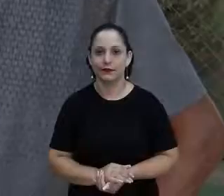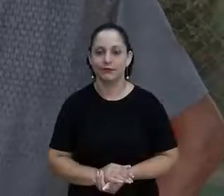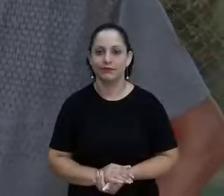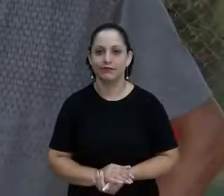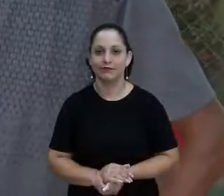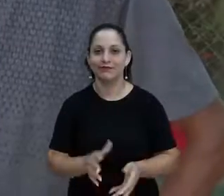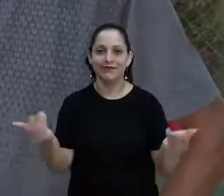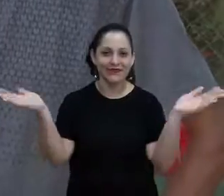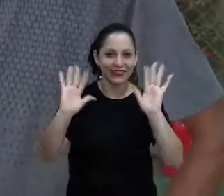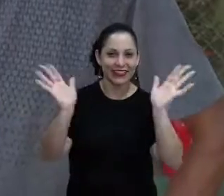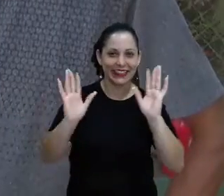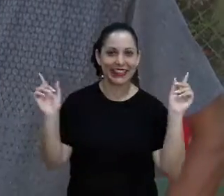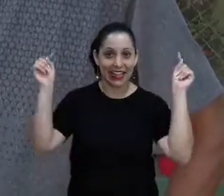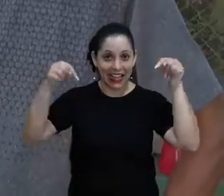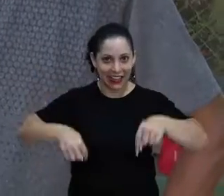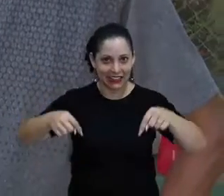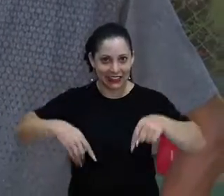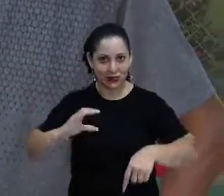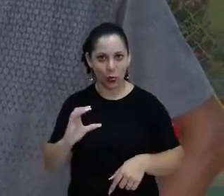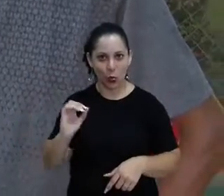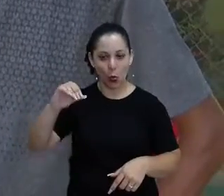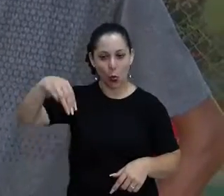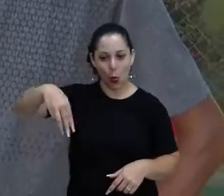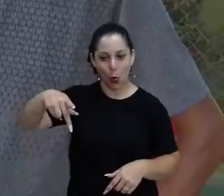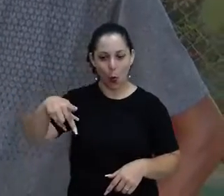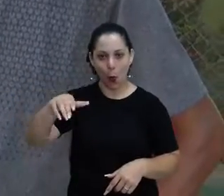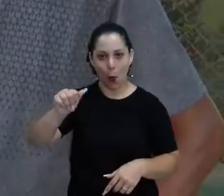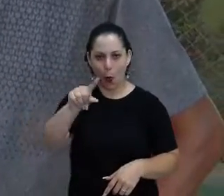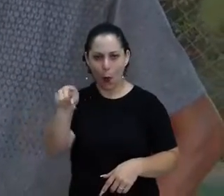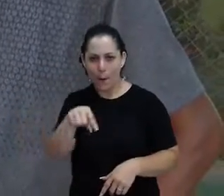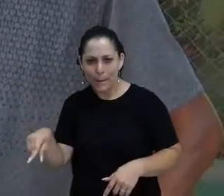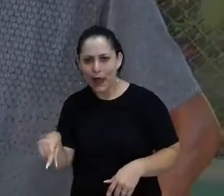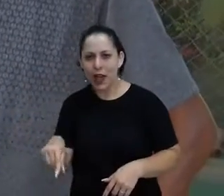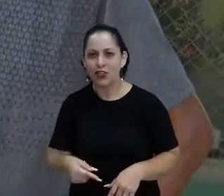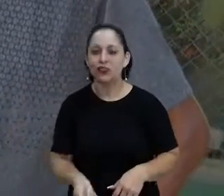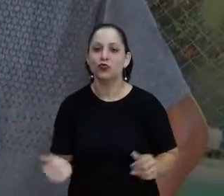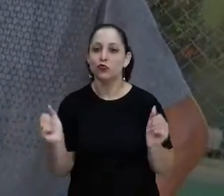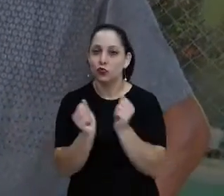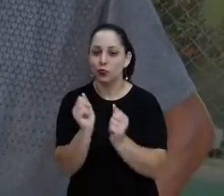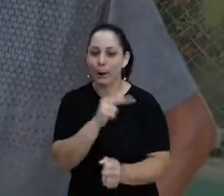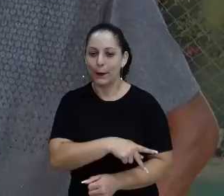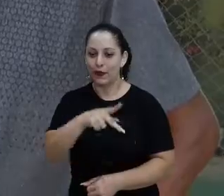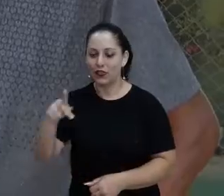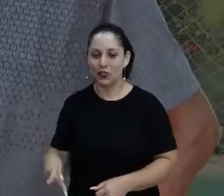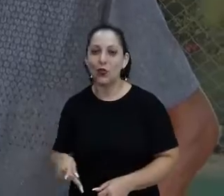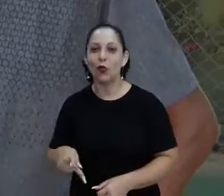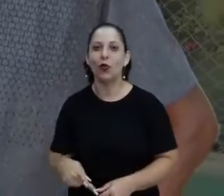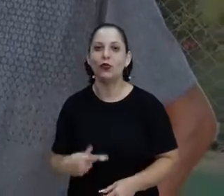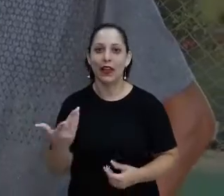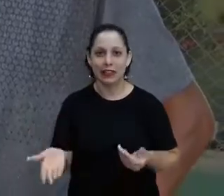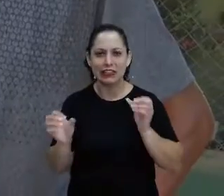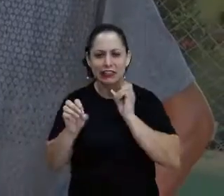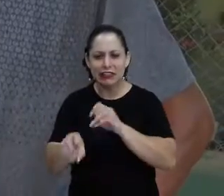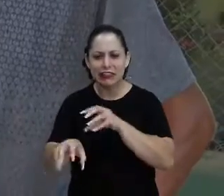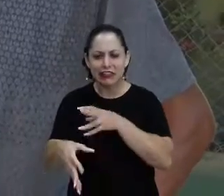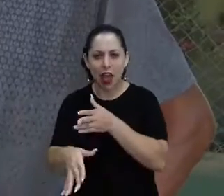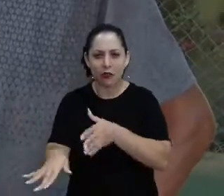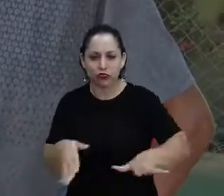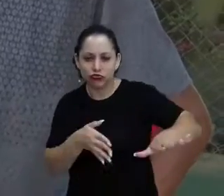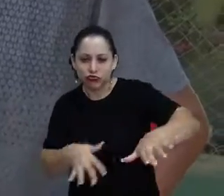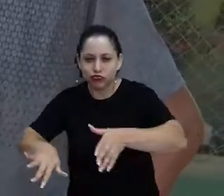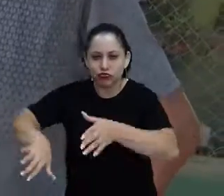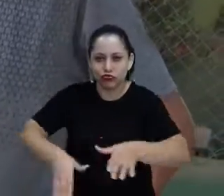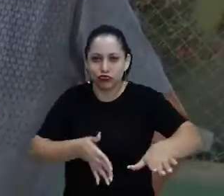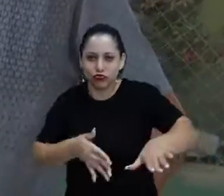E aí, meu povo, estou aqui no Compaz Ariano Suassuna com o professor Reginaldo, que dá aula de hóquei aqui para as